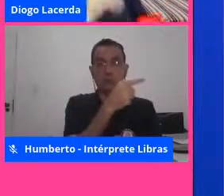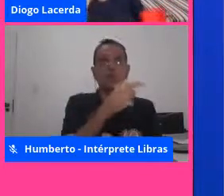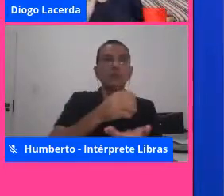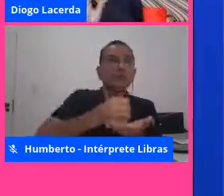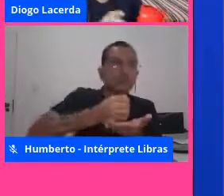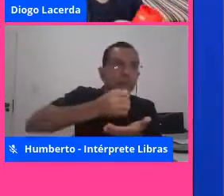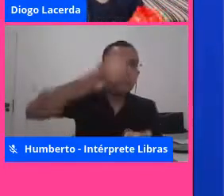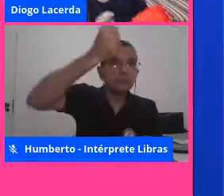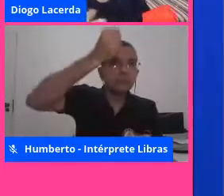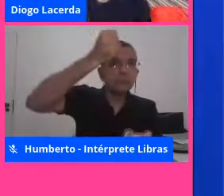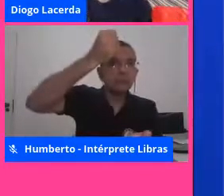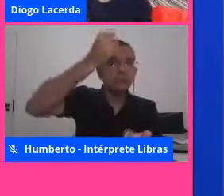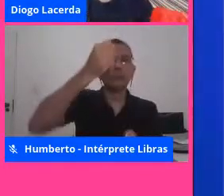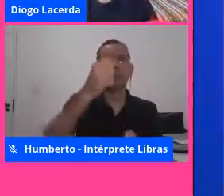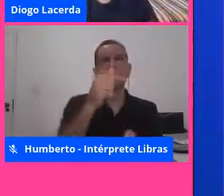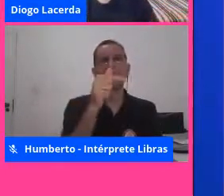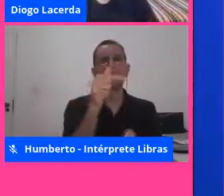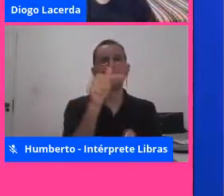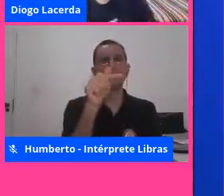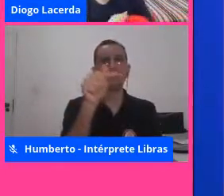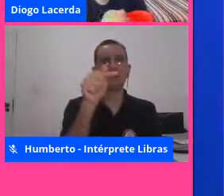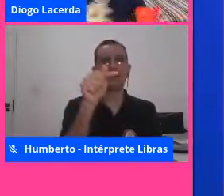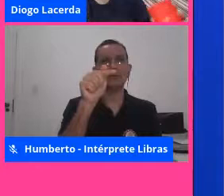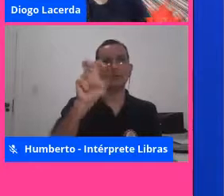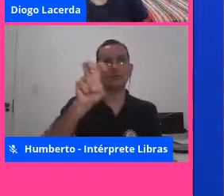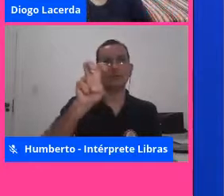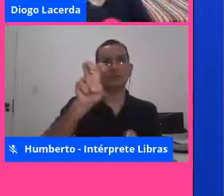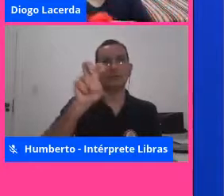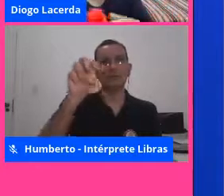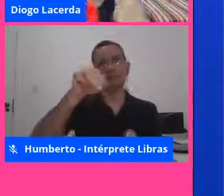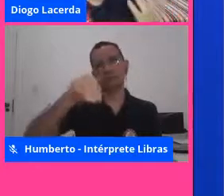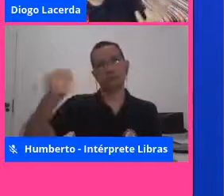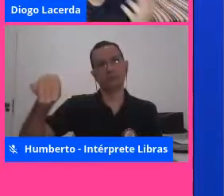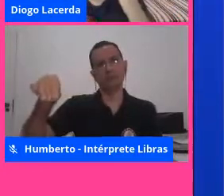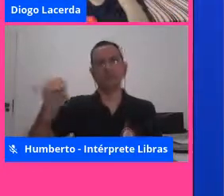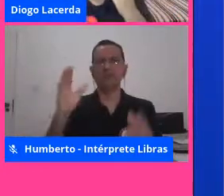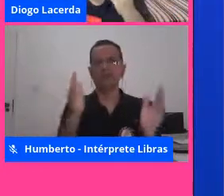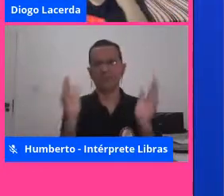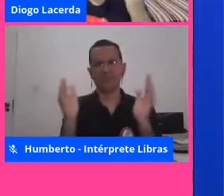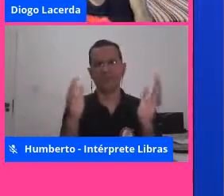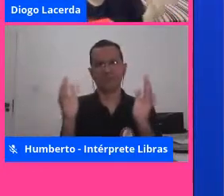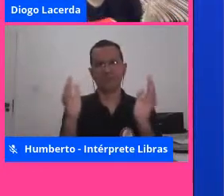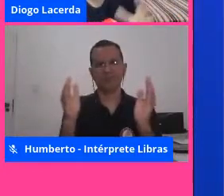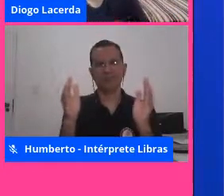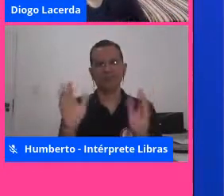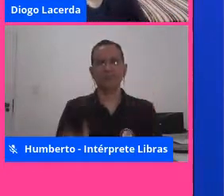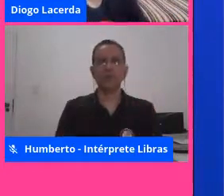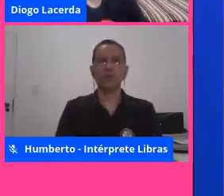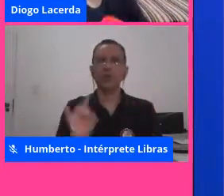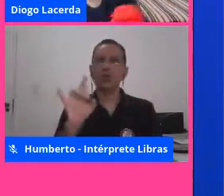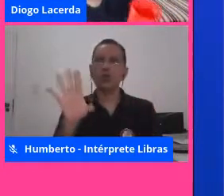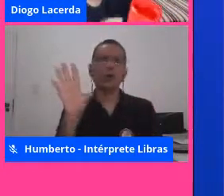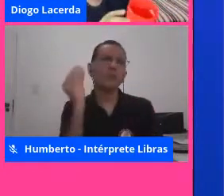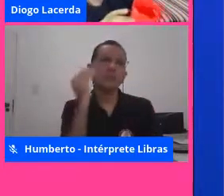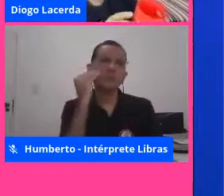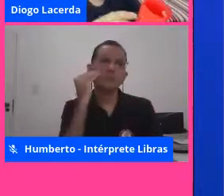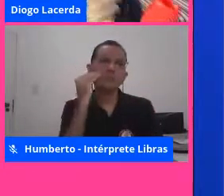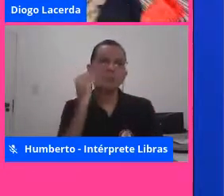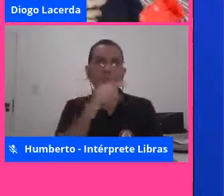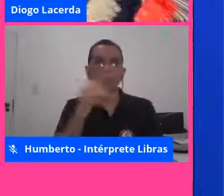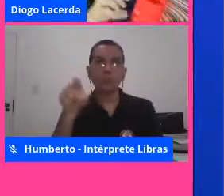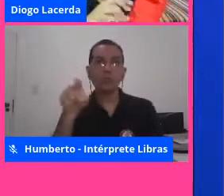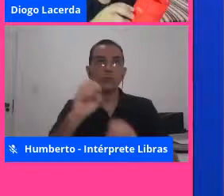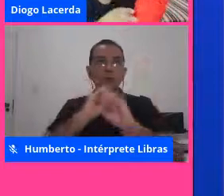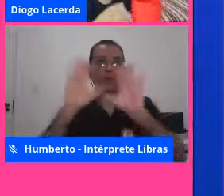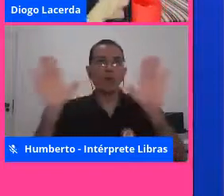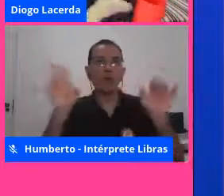botei 75 milímetros. É um valor hipotético, é algo exemplar para você entender o que justamente vai